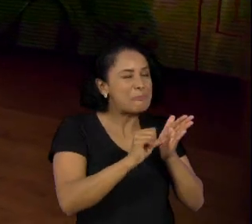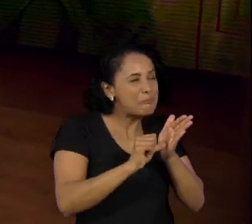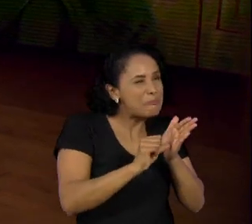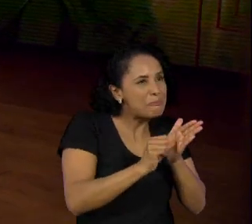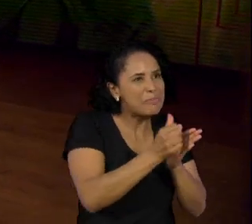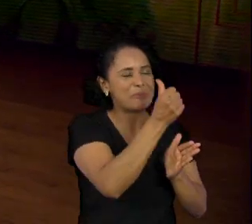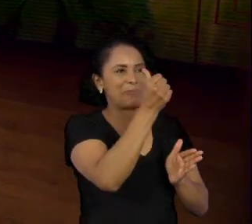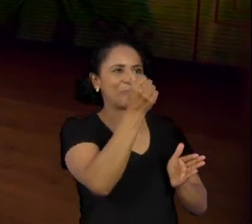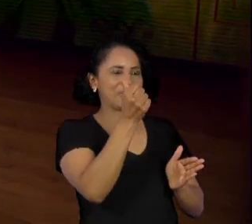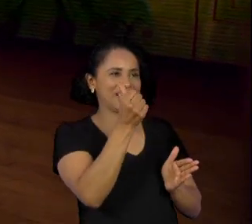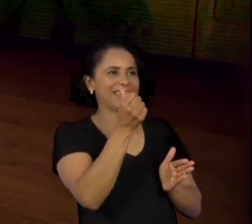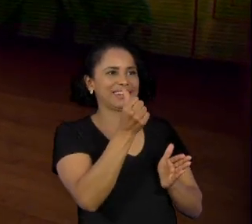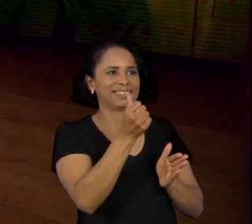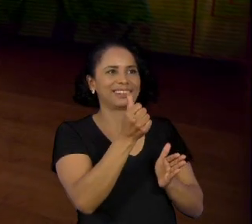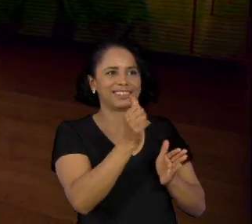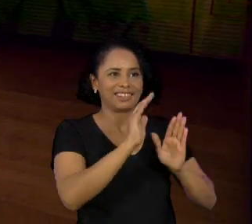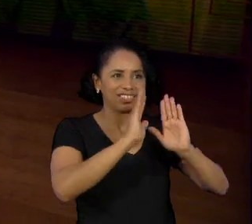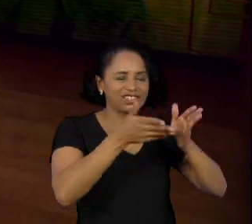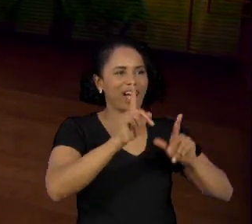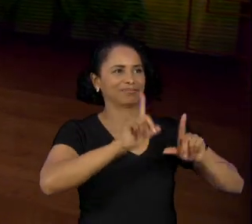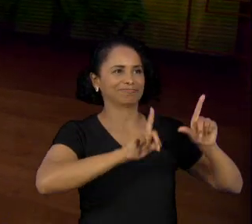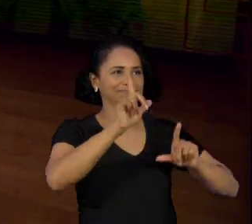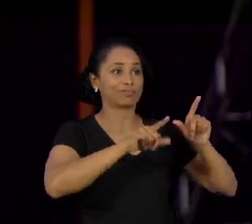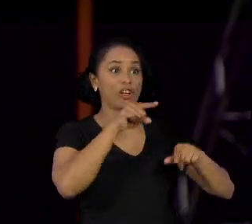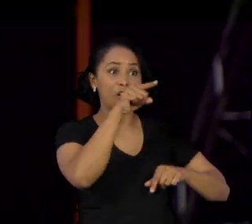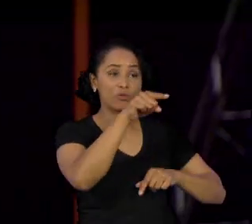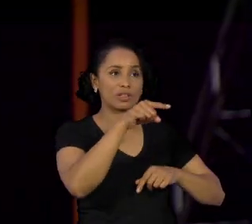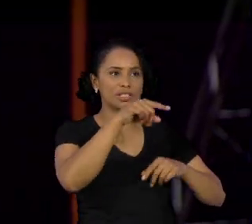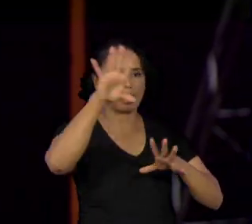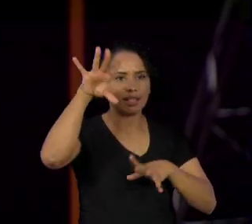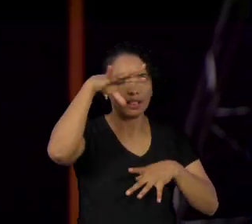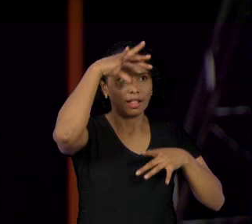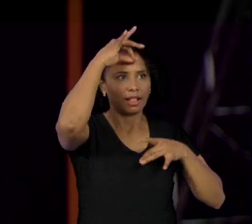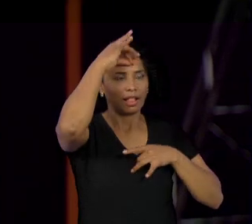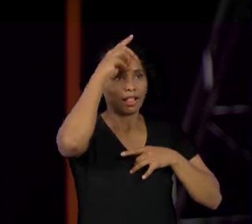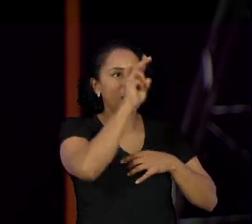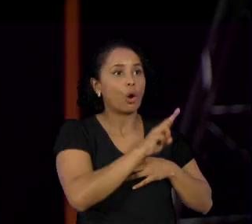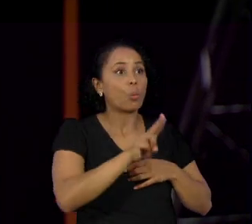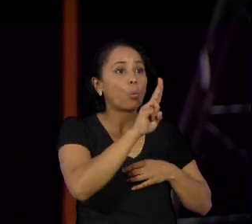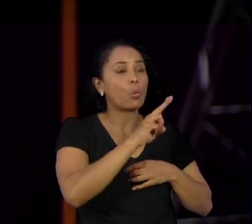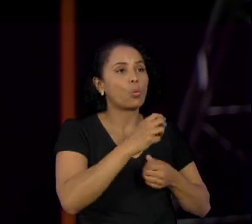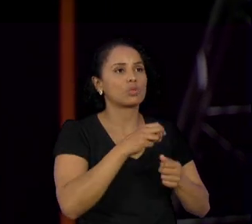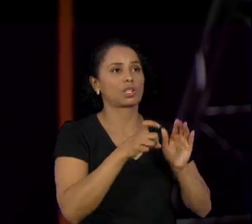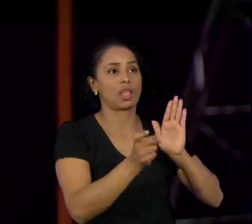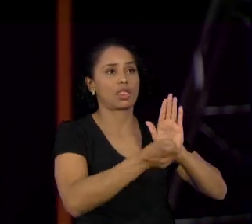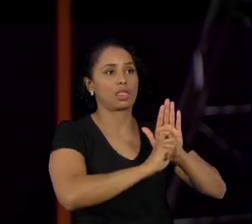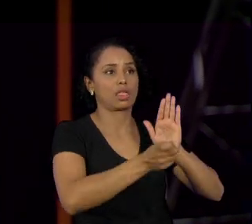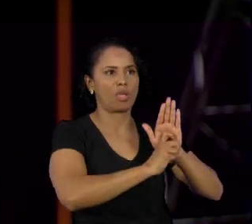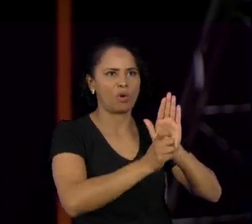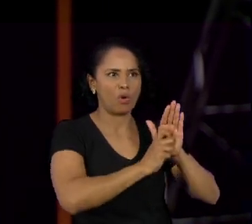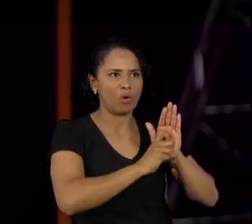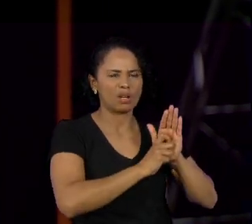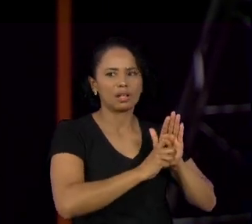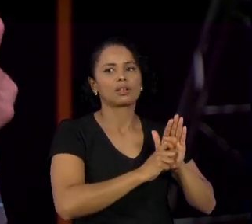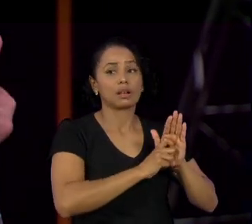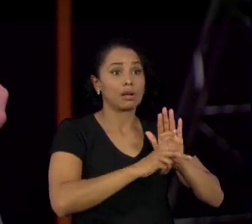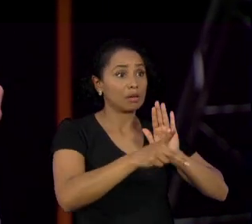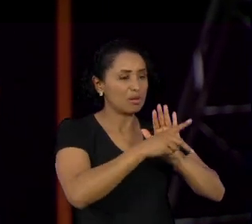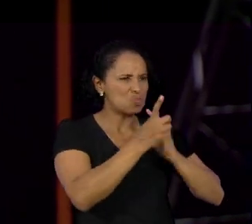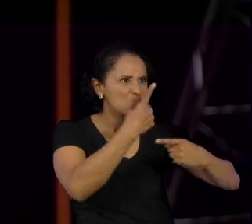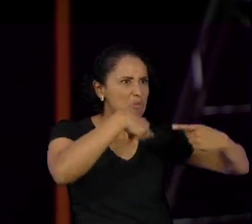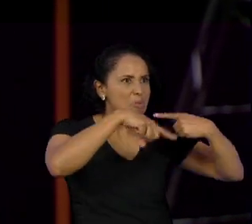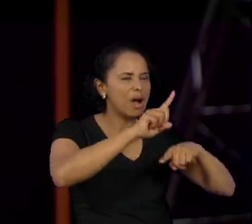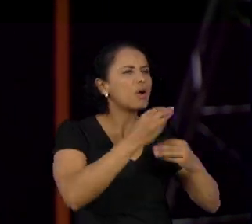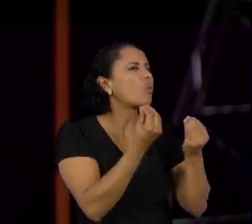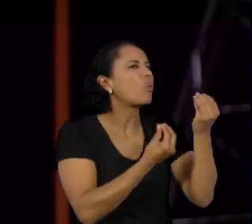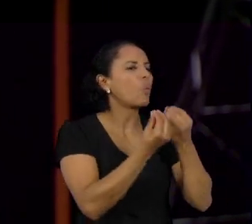na televisão. Você foi fazer uma dependente química no Clone, um enorme sucesso. Como é que você se preparou